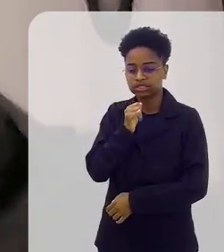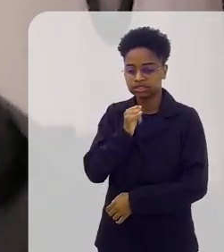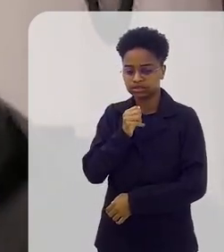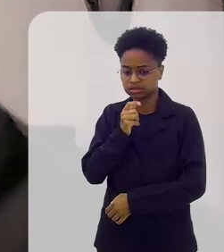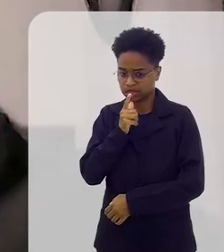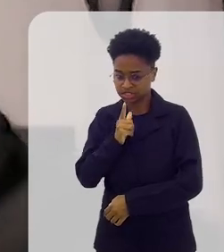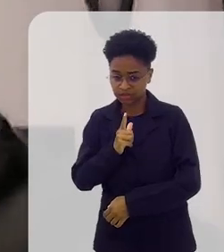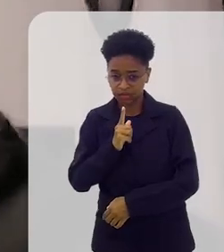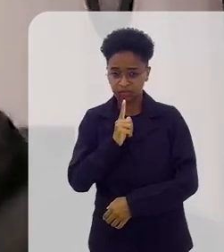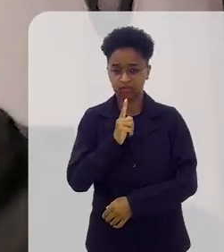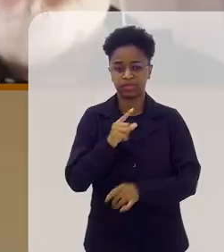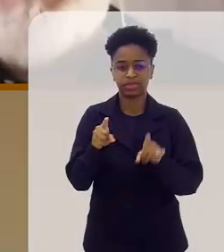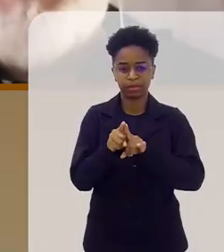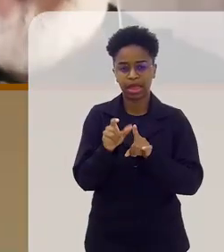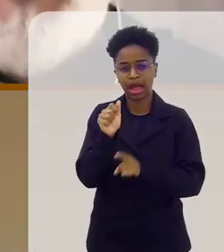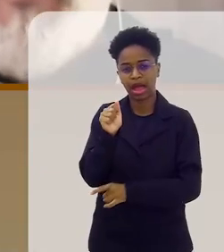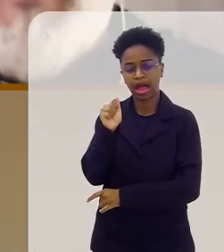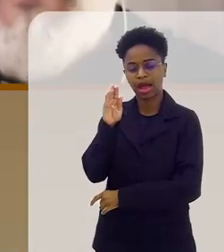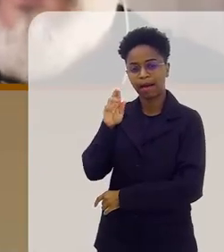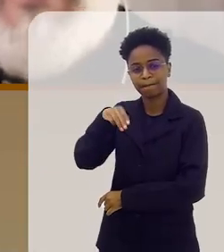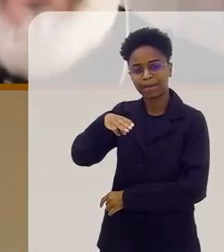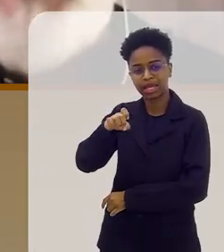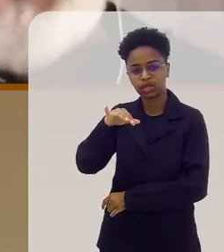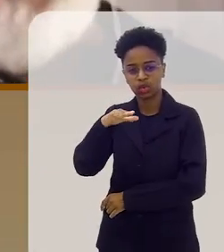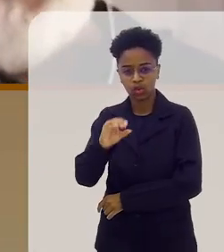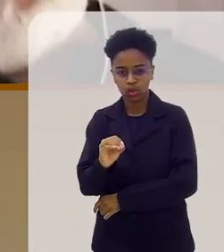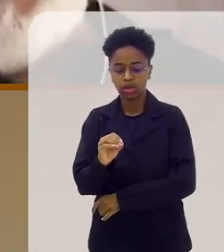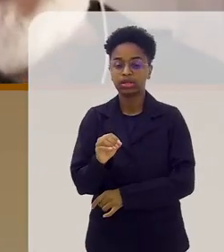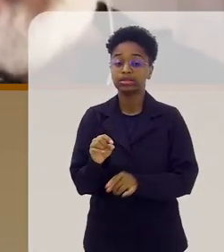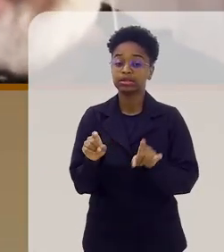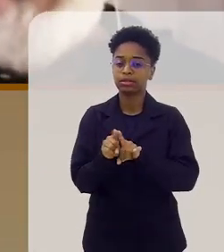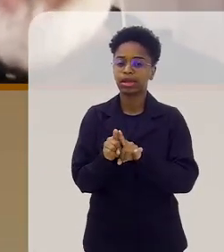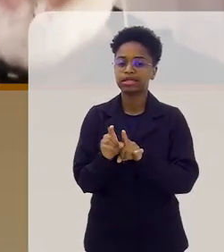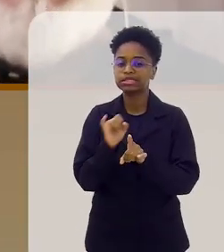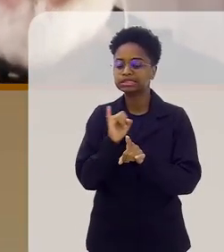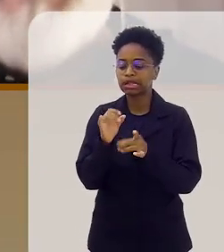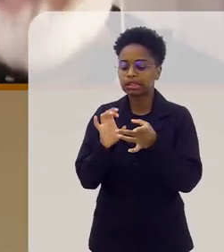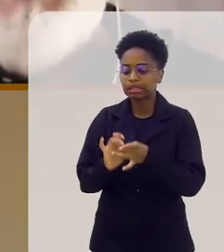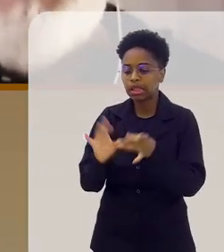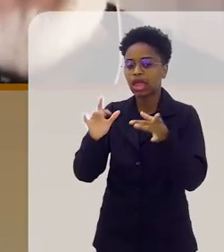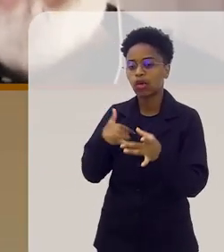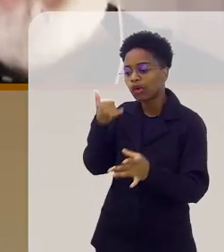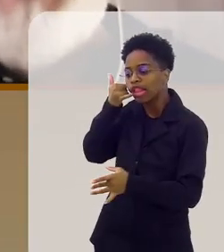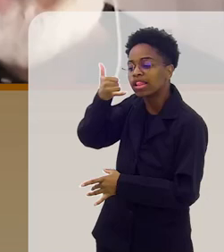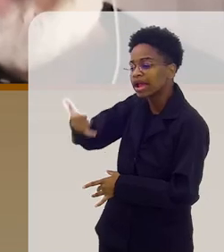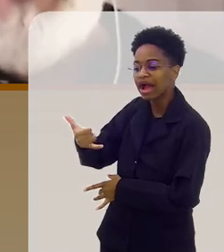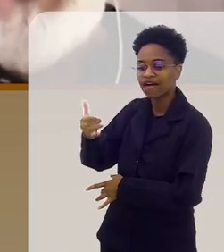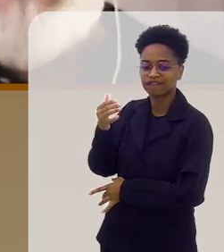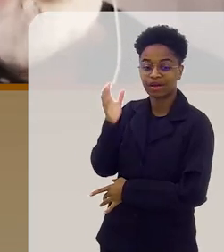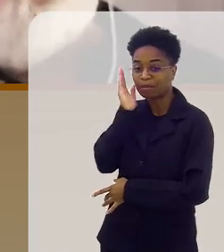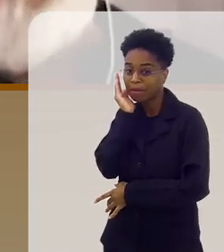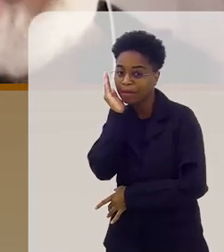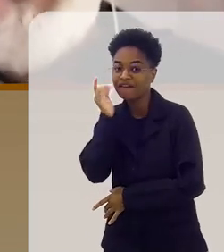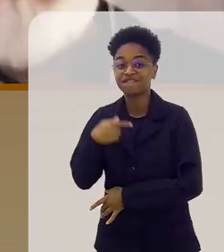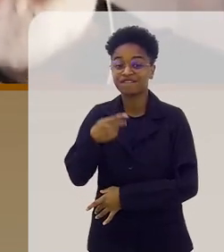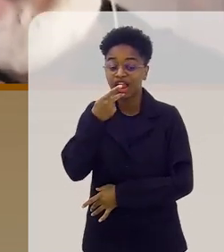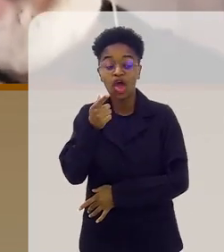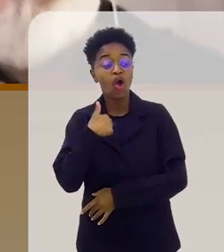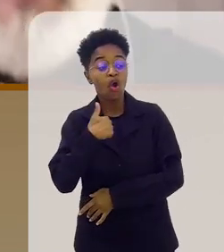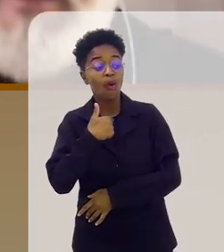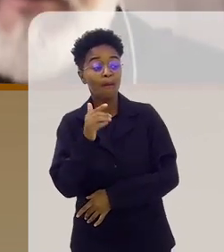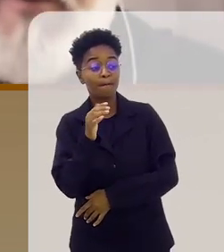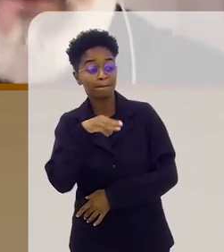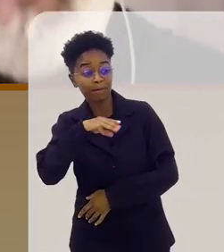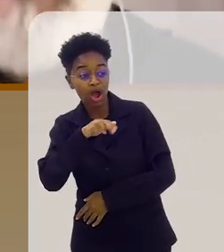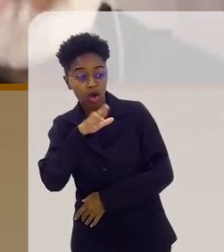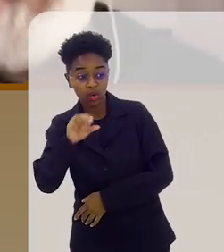Silvio Samper, ficava ouvindo Arlênio Líbio, e abriu, dava uma brechinha, eu pegava o telefone e ligava para a rádio.